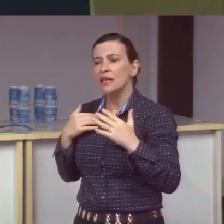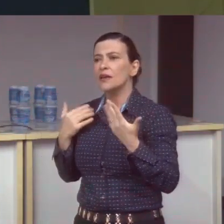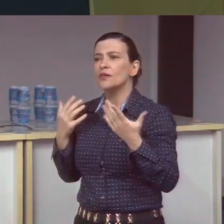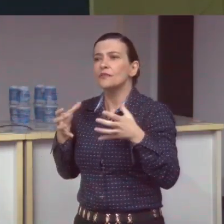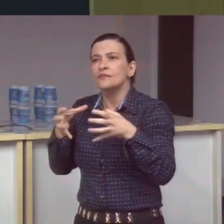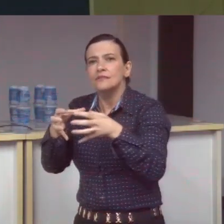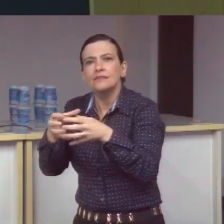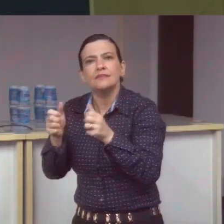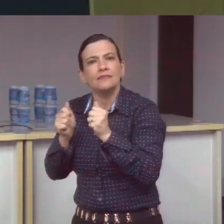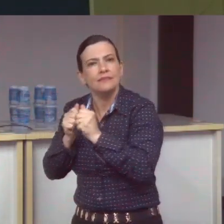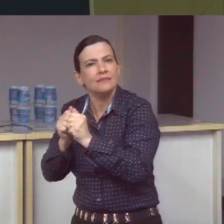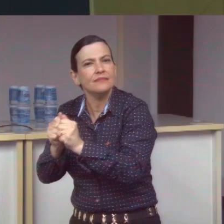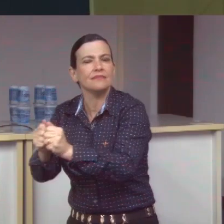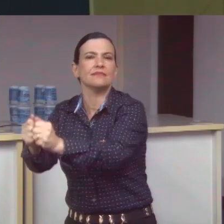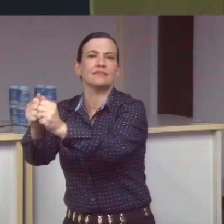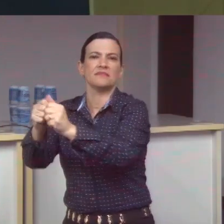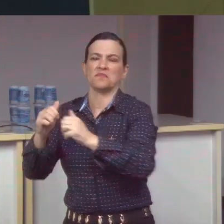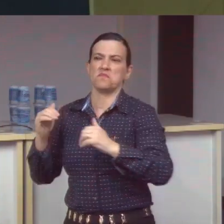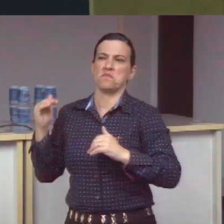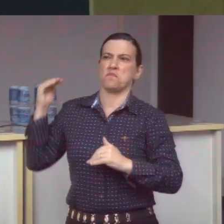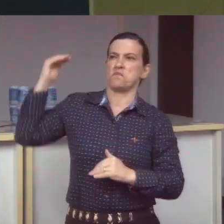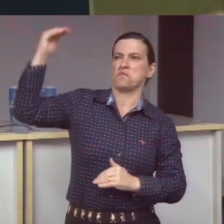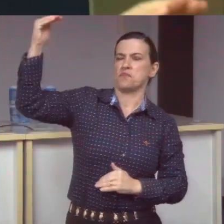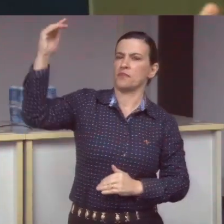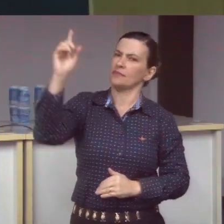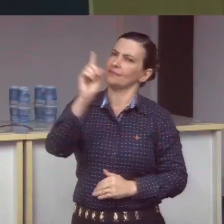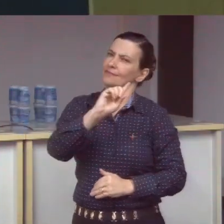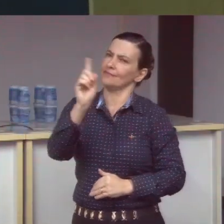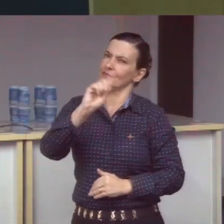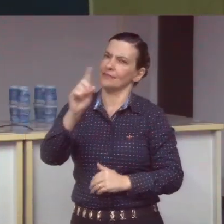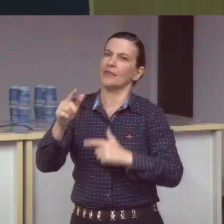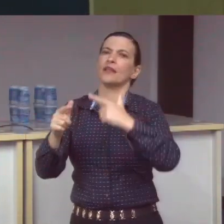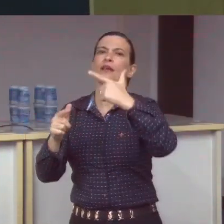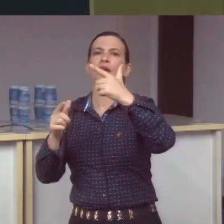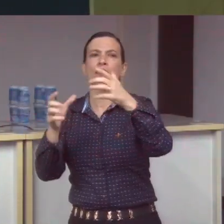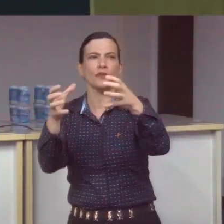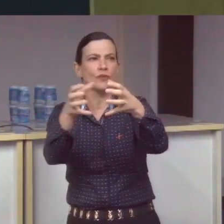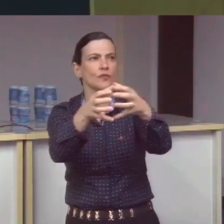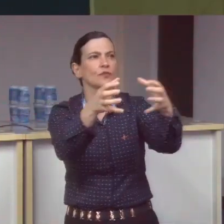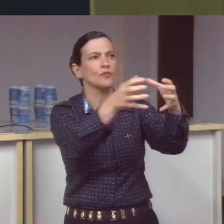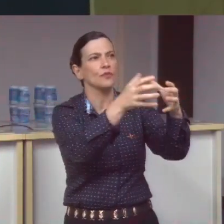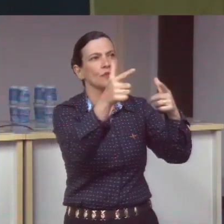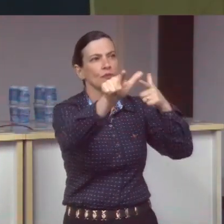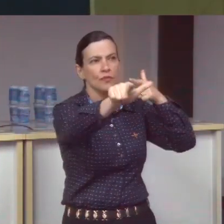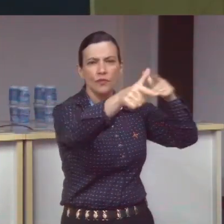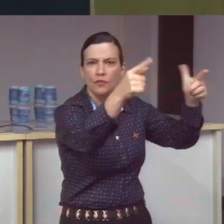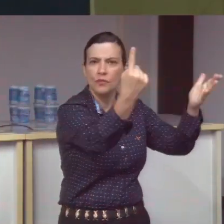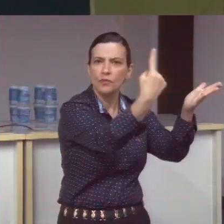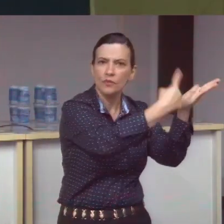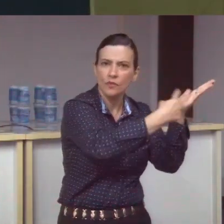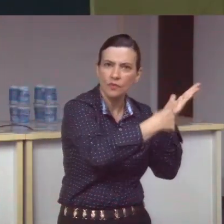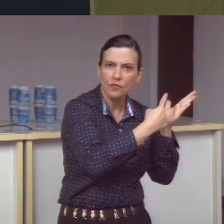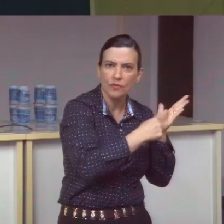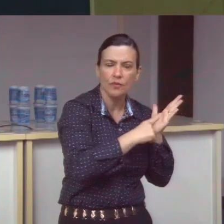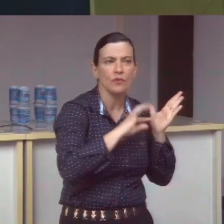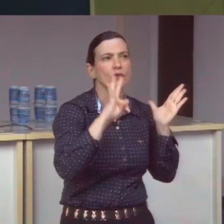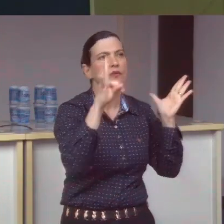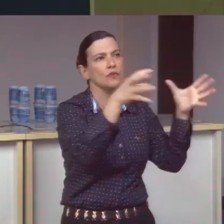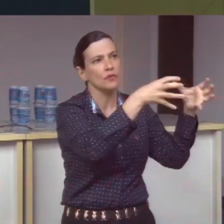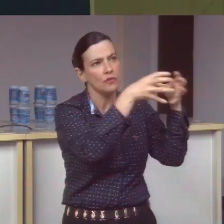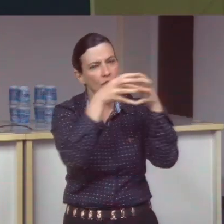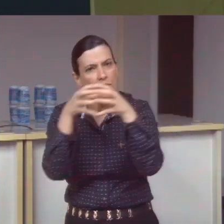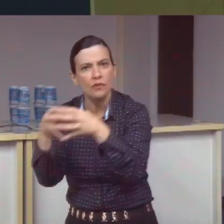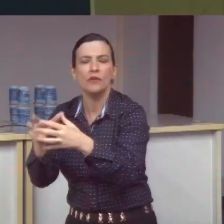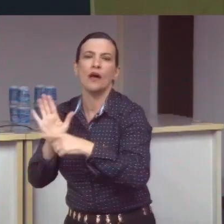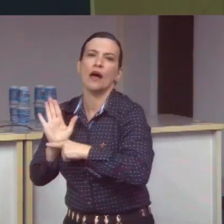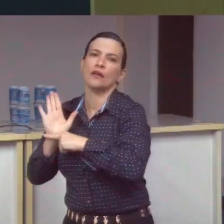que determinados outros serviços. E vamos levar em conta isso na nossa construção de identidade mesmo, né? O outro, por